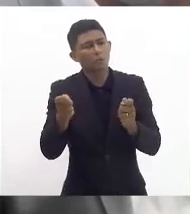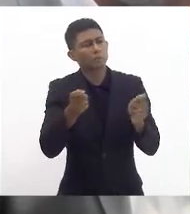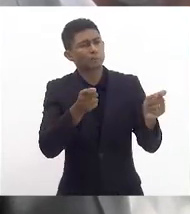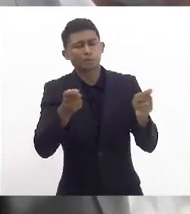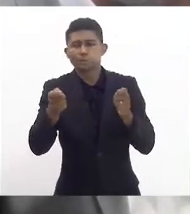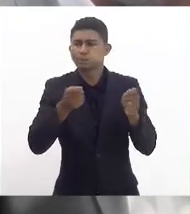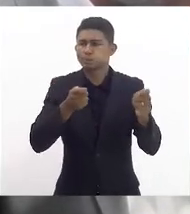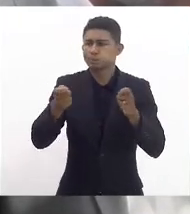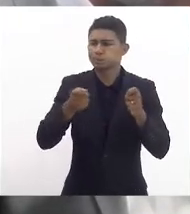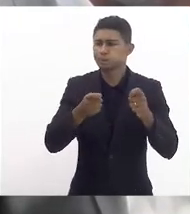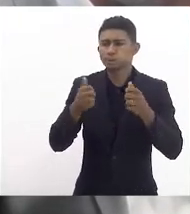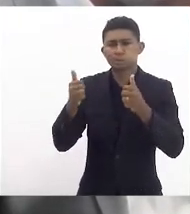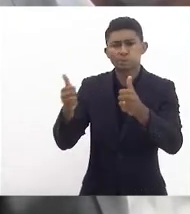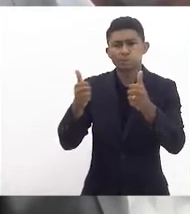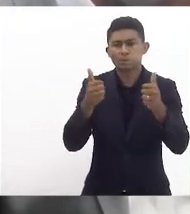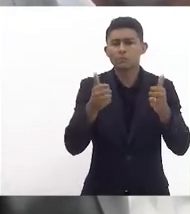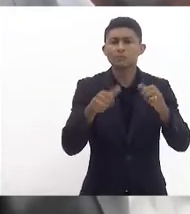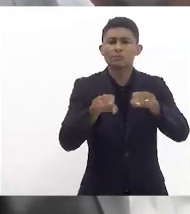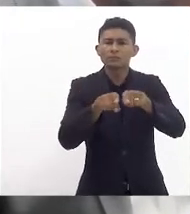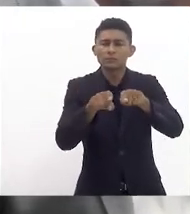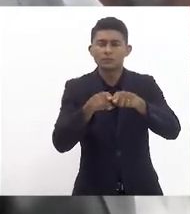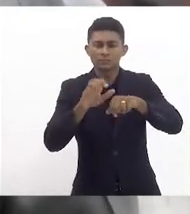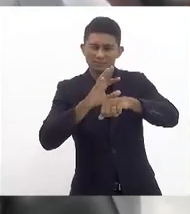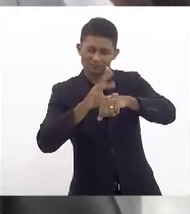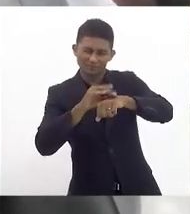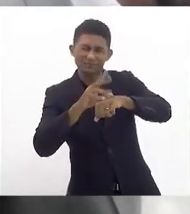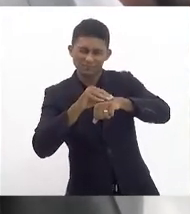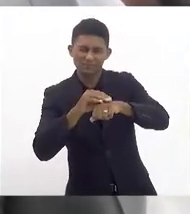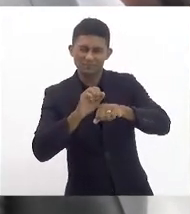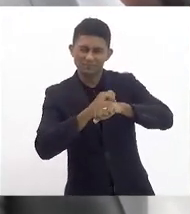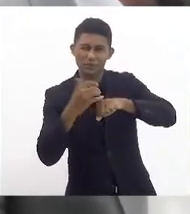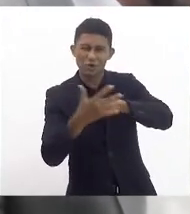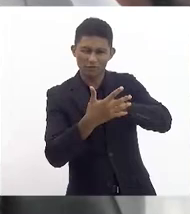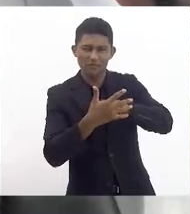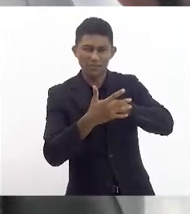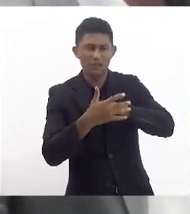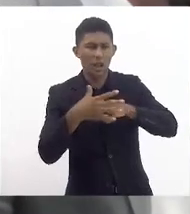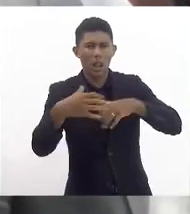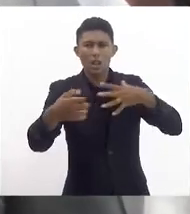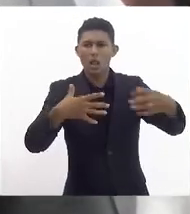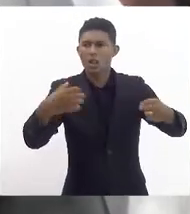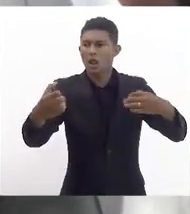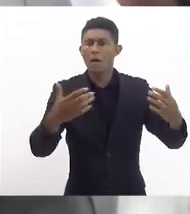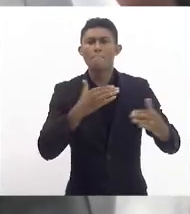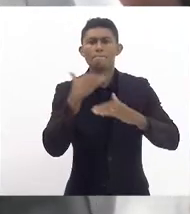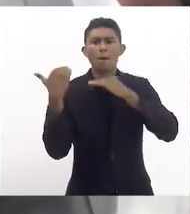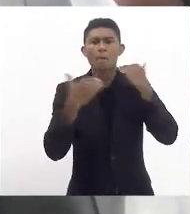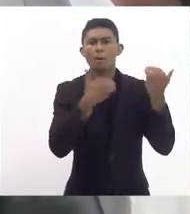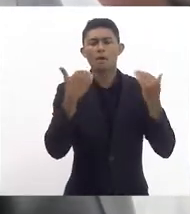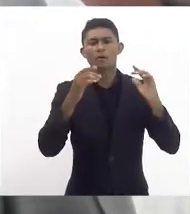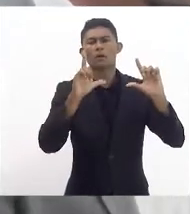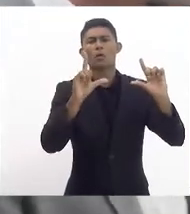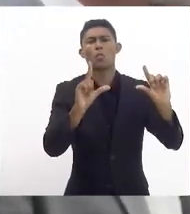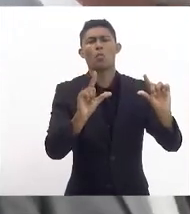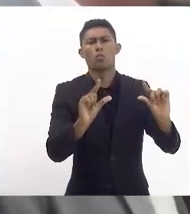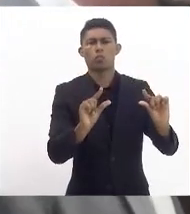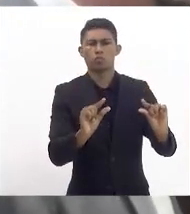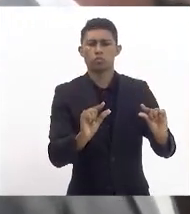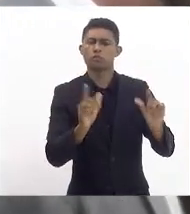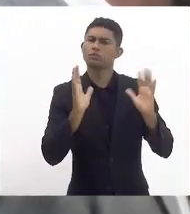o índice de mortalidade dessa doença, que desafiou toda a sociedade,